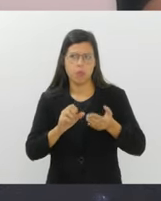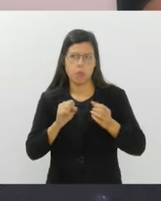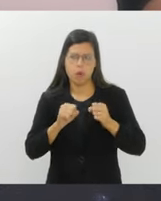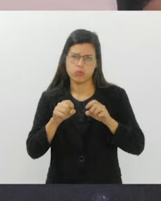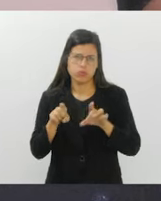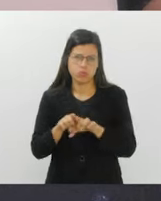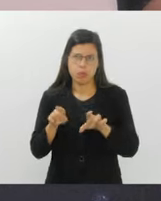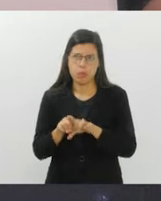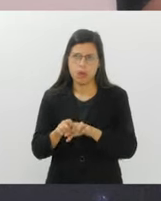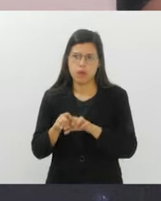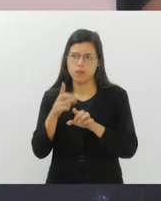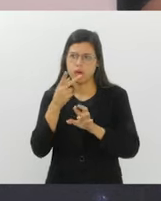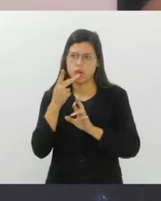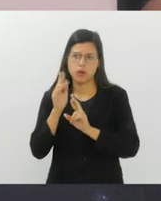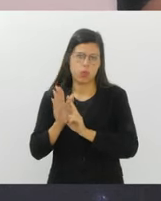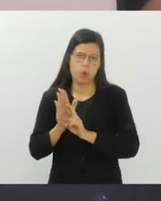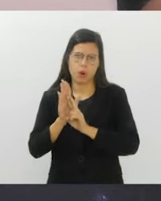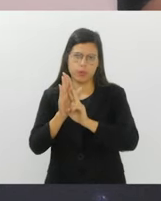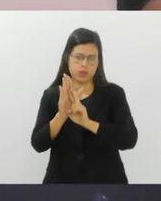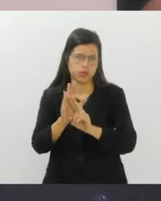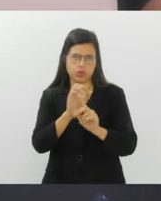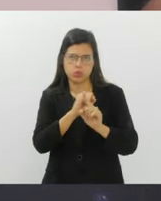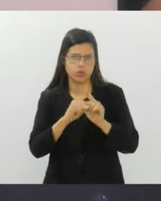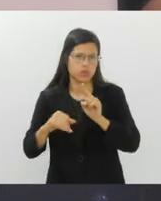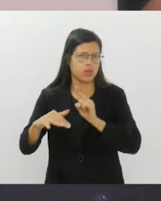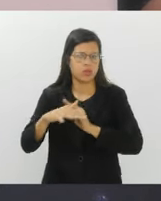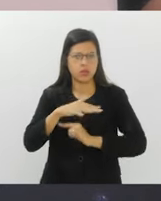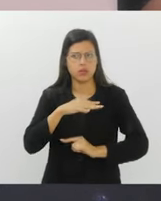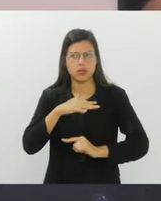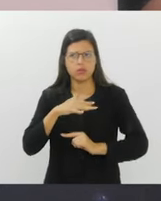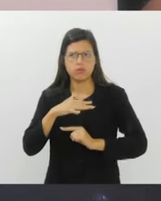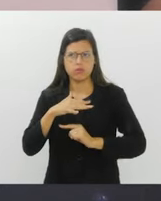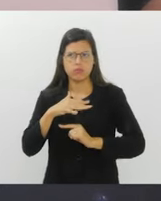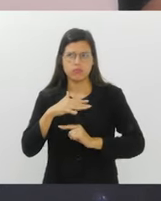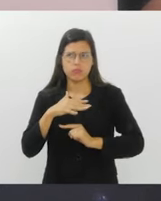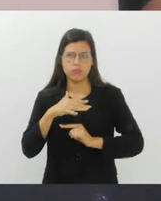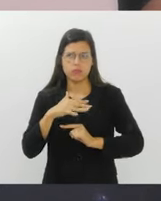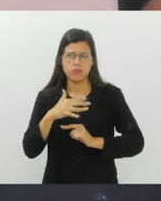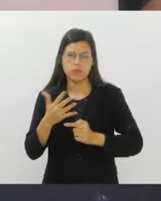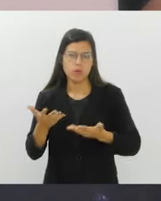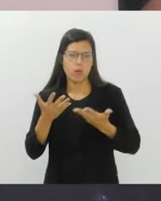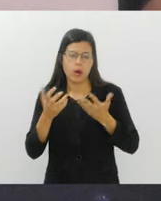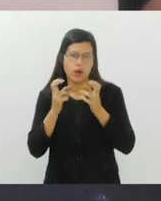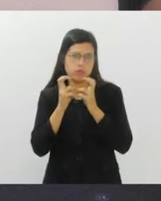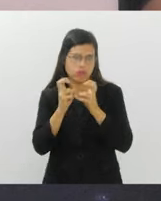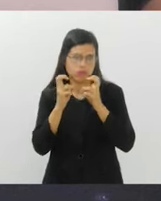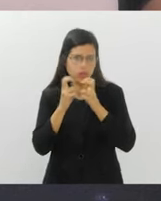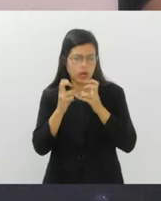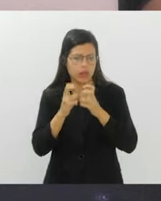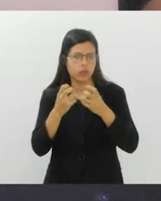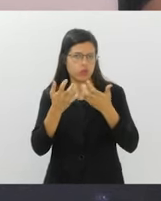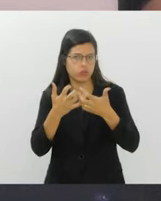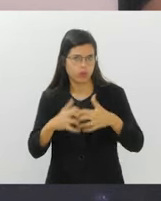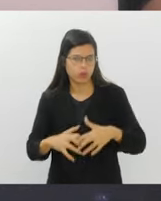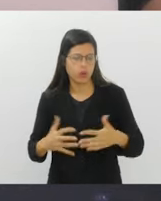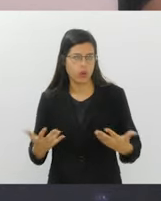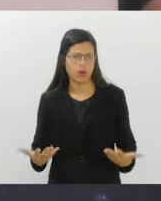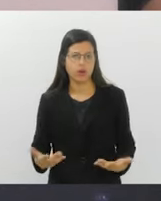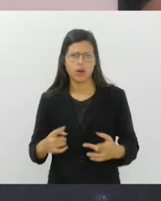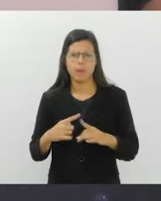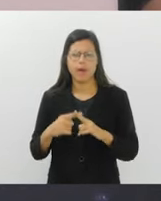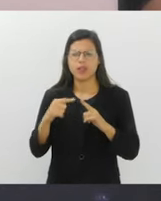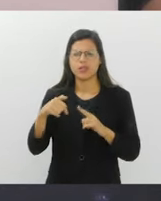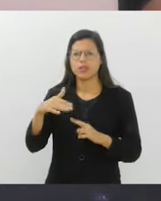intitular que eu represento a sociedade civil a favor de um trem eficiente. Mas quem é que me